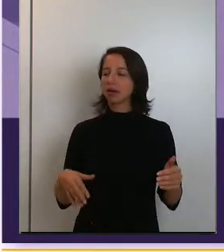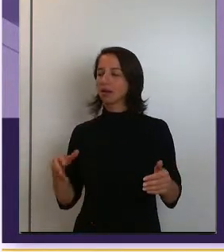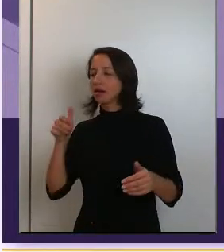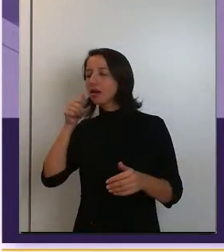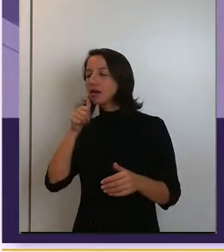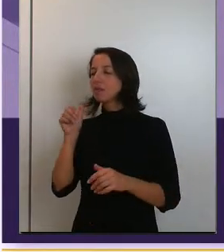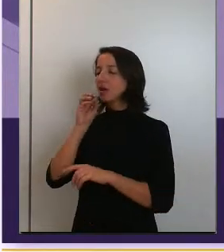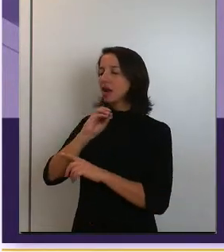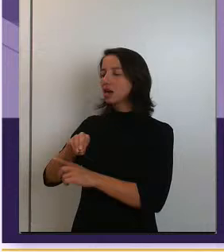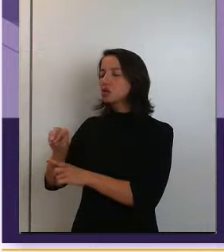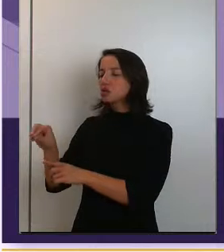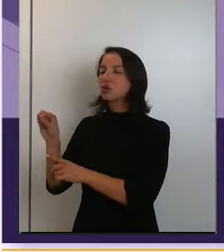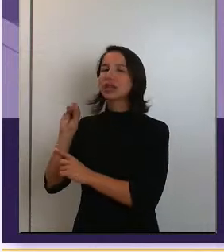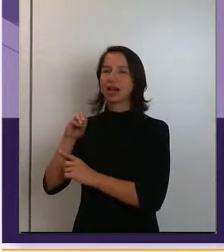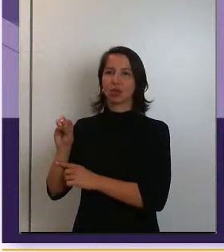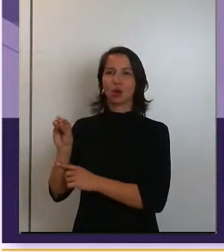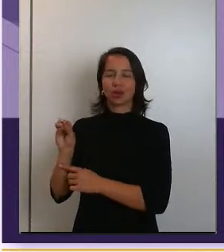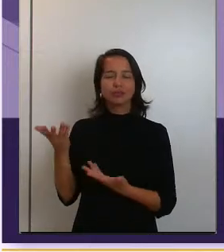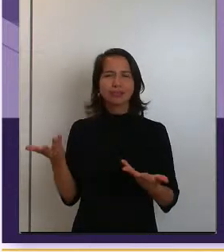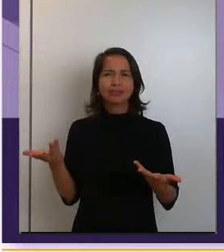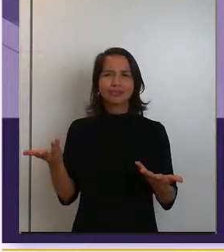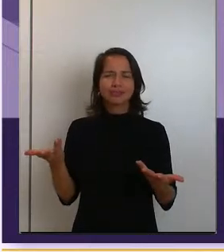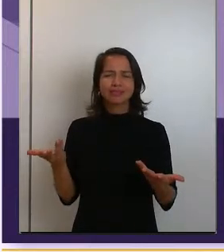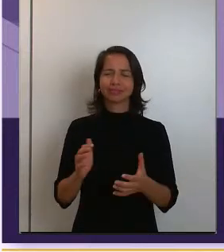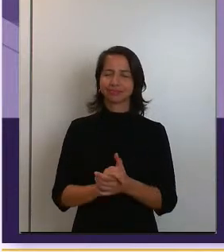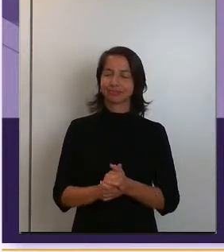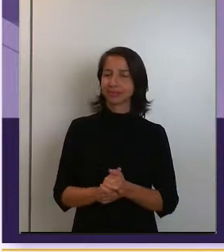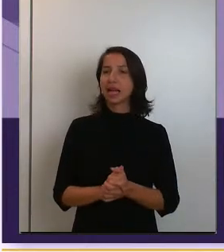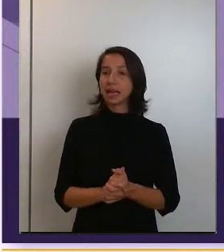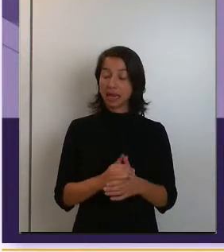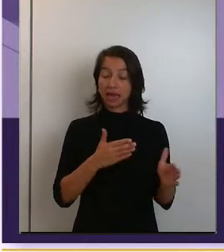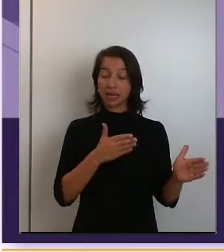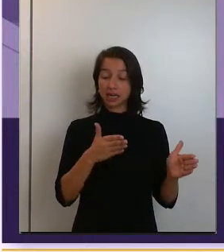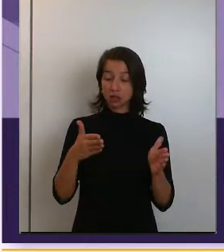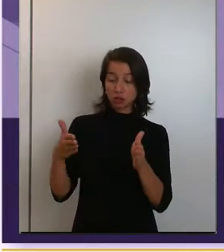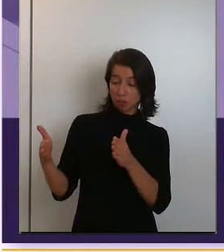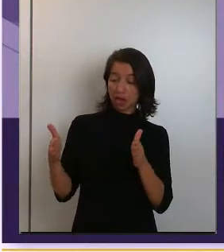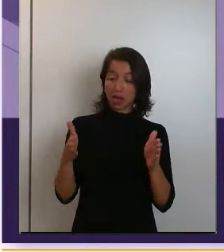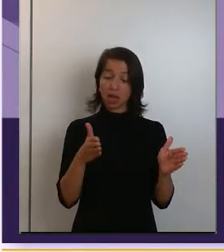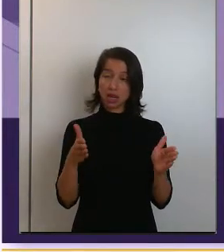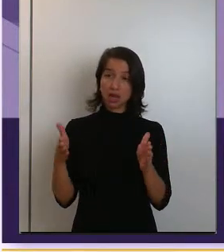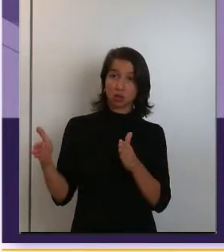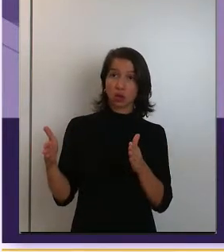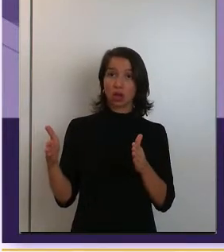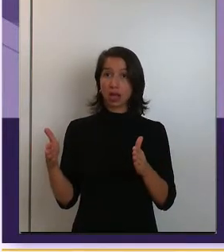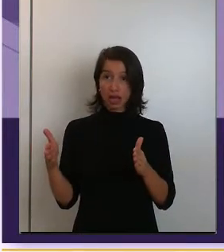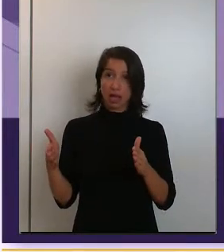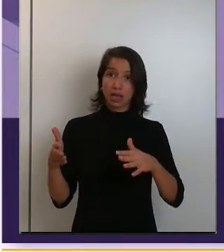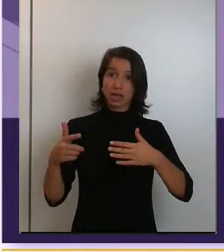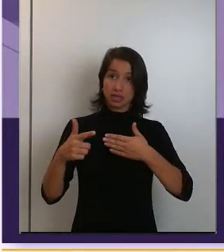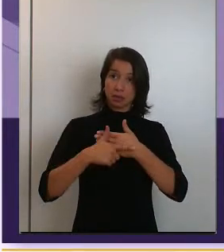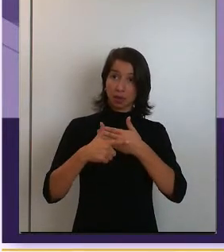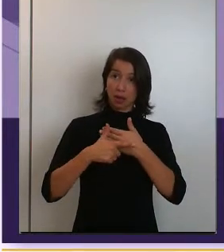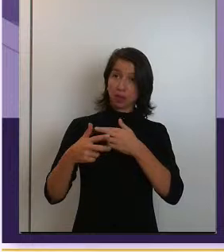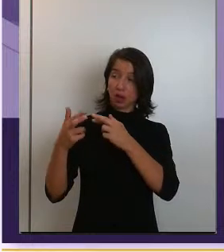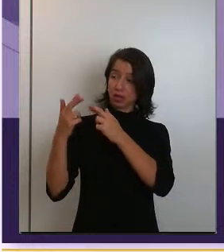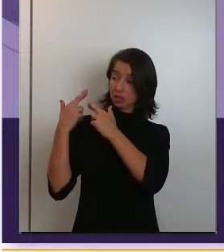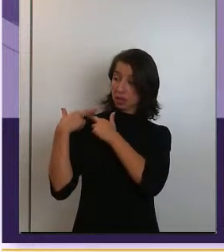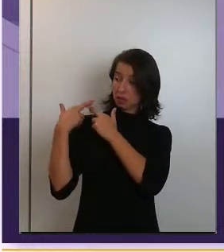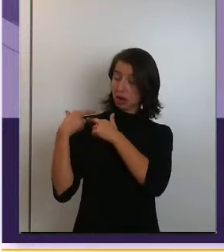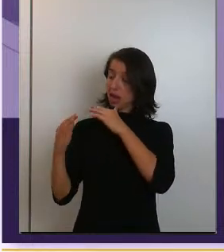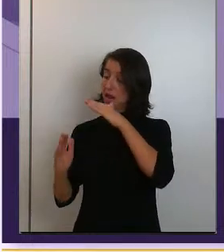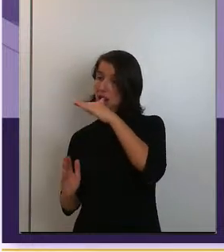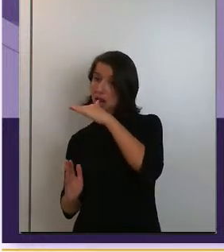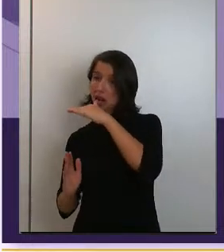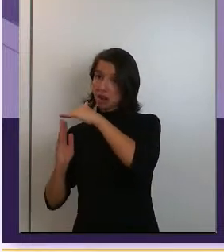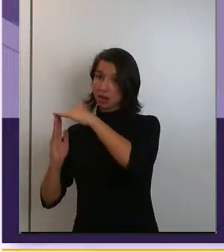mulheres cuidadoras. E durante um período bem considerável de tempo, essas atribuições sociais, ao mesmo tempo que elas limitavam as mulheres